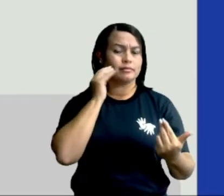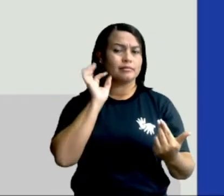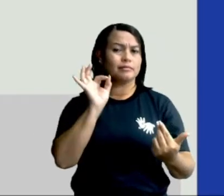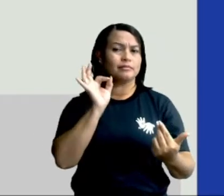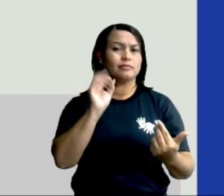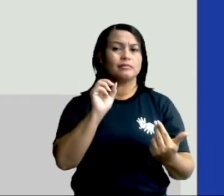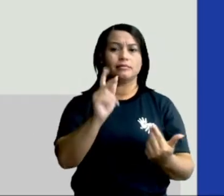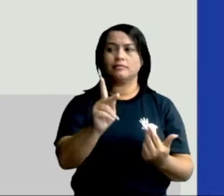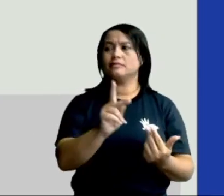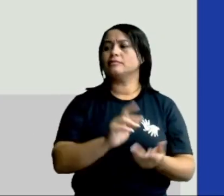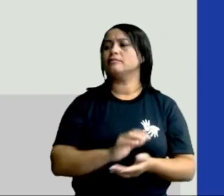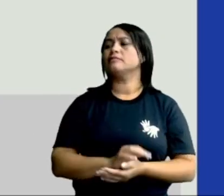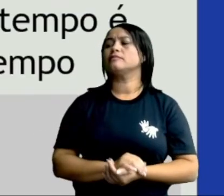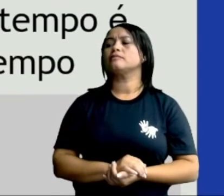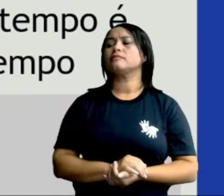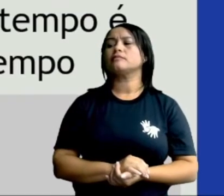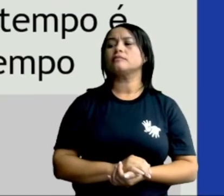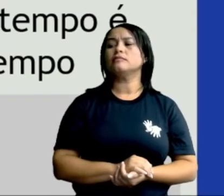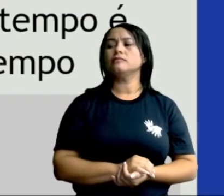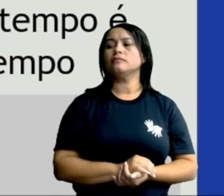tá ok?